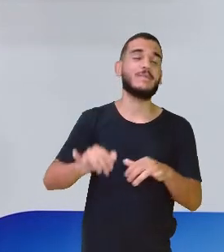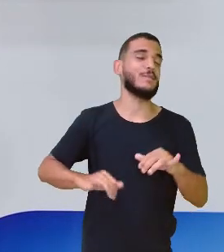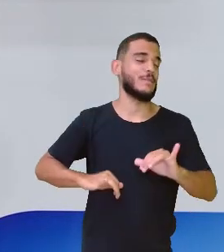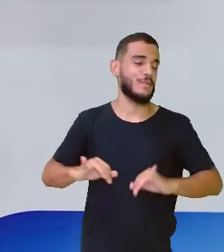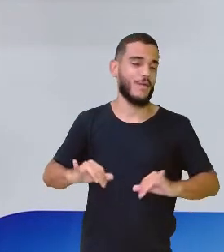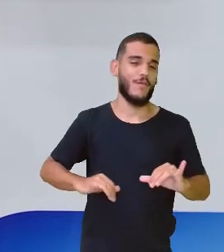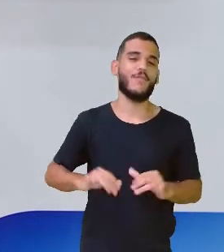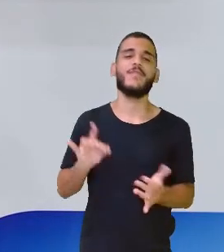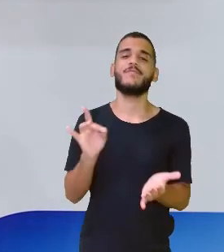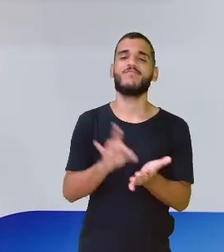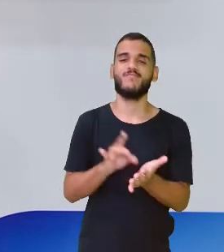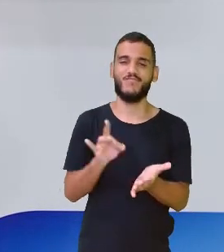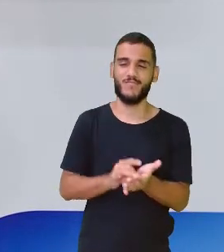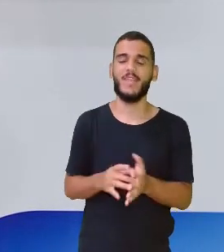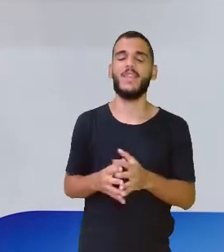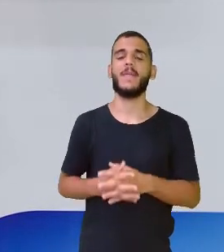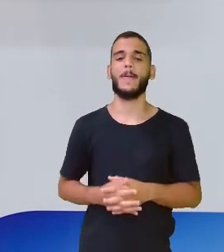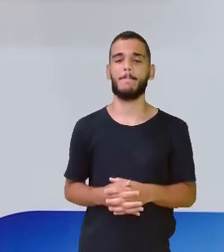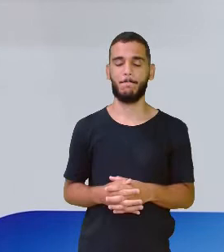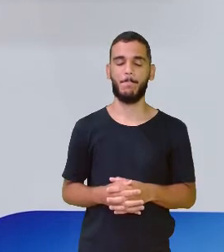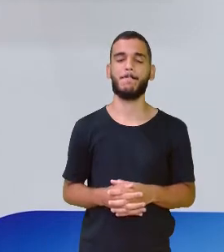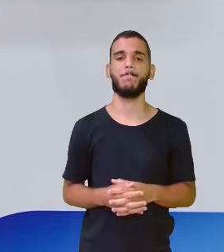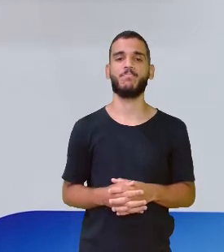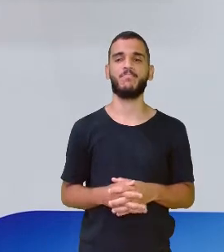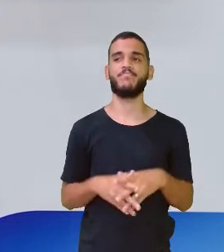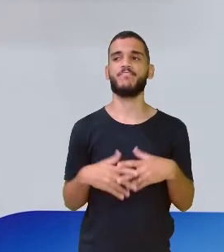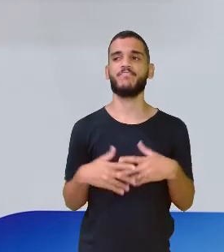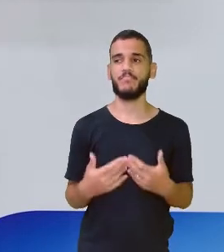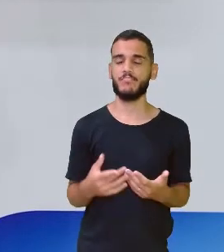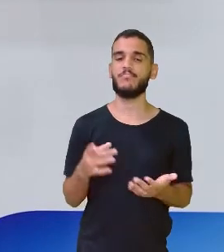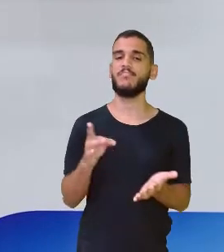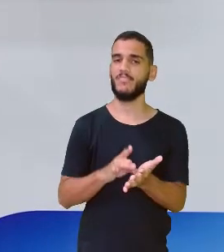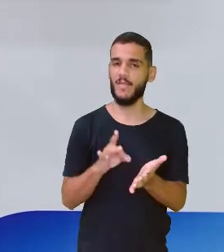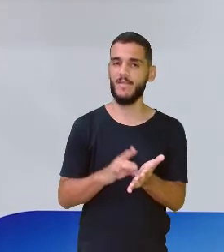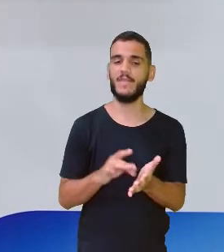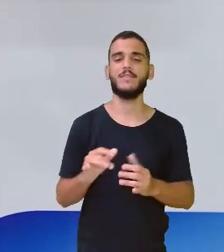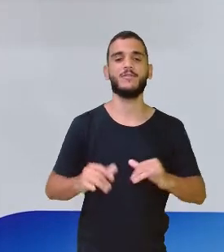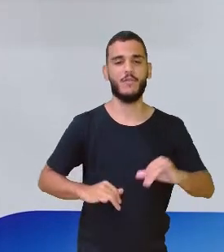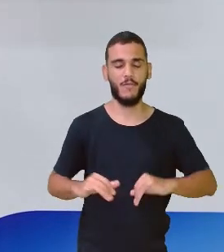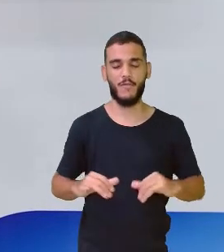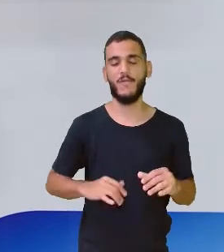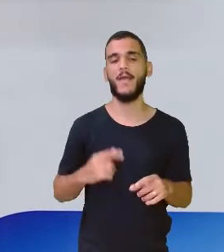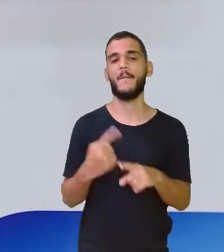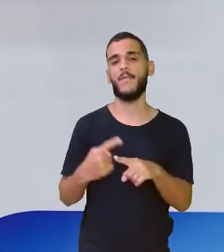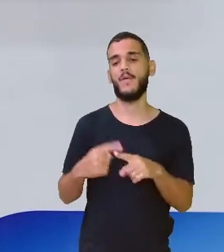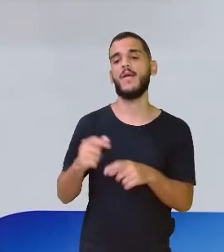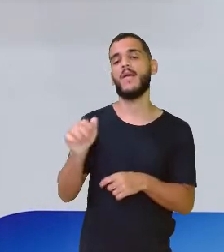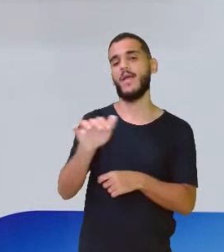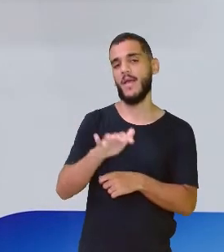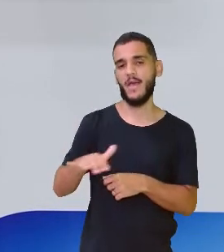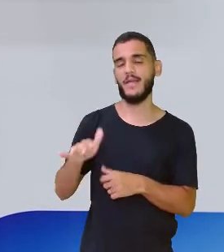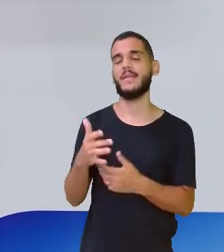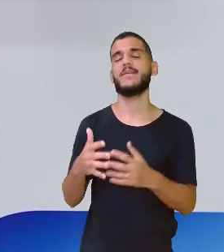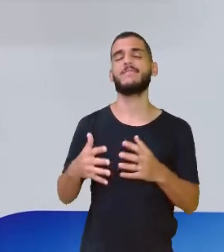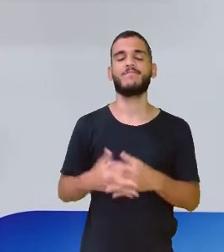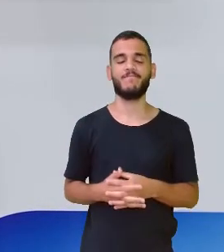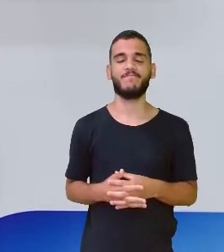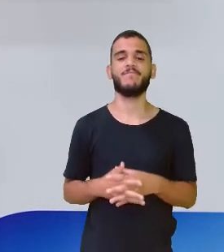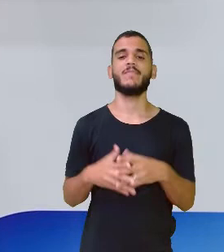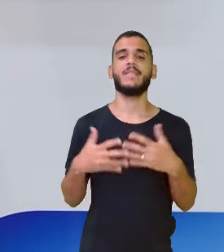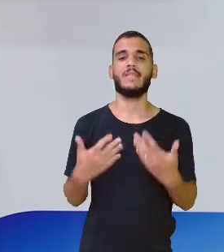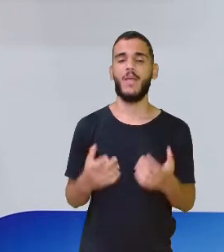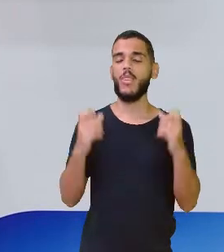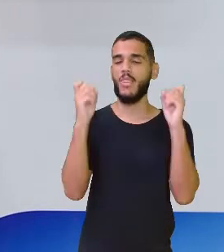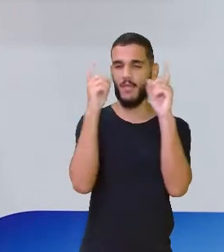né? Literal e não literal, né? Literal pela questão do espaço mesmo curto e não literal no sentido, né,